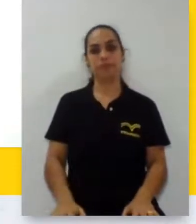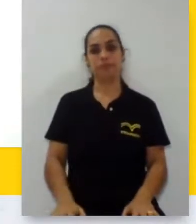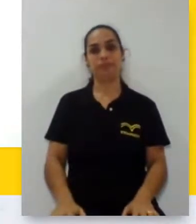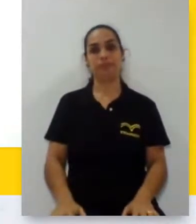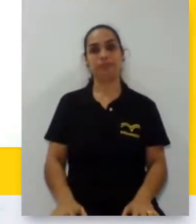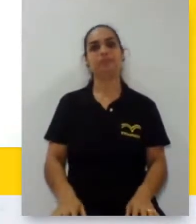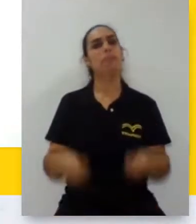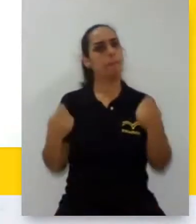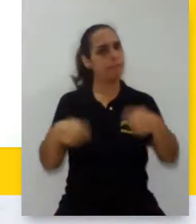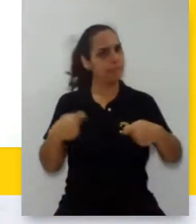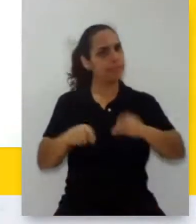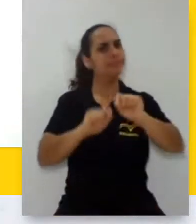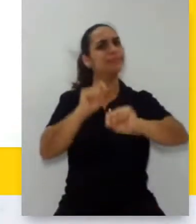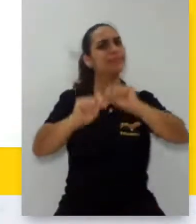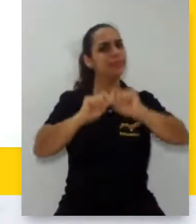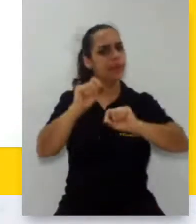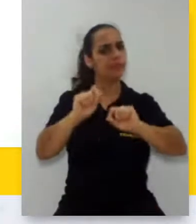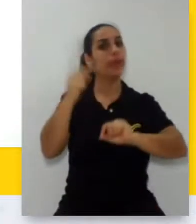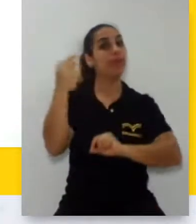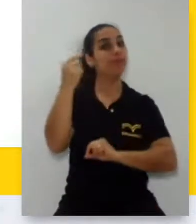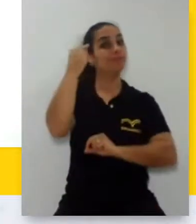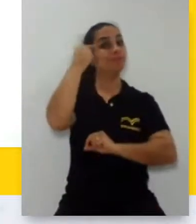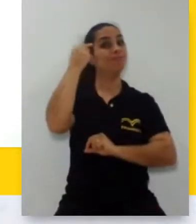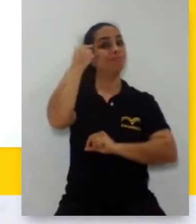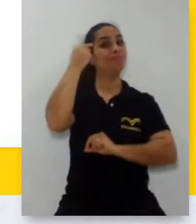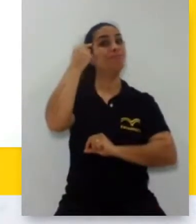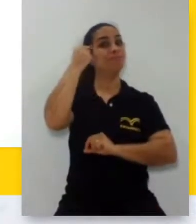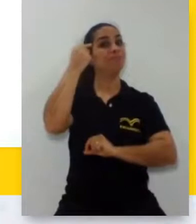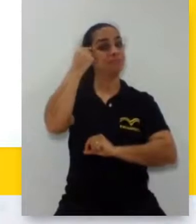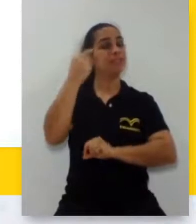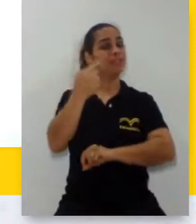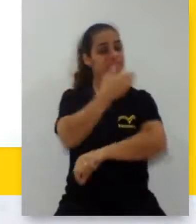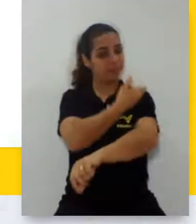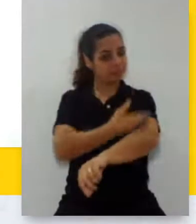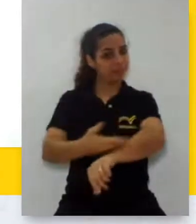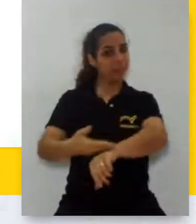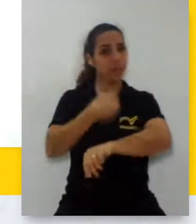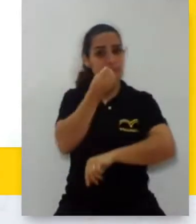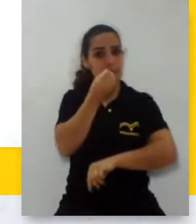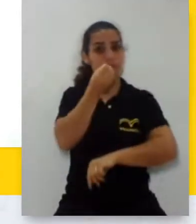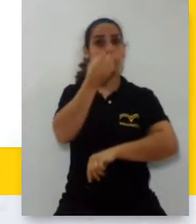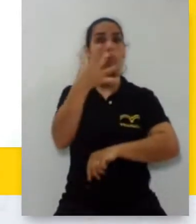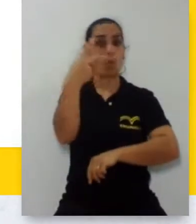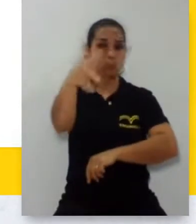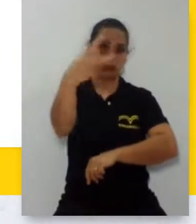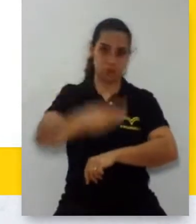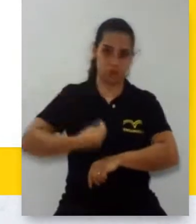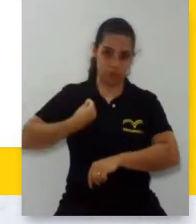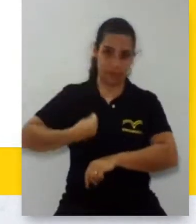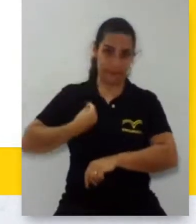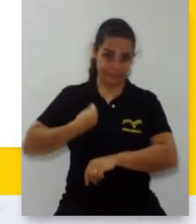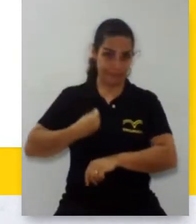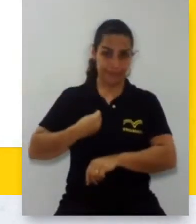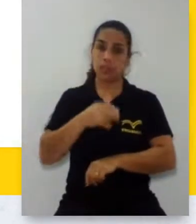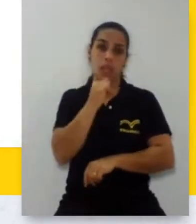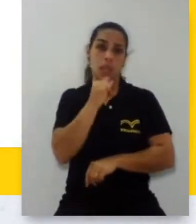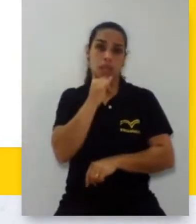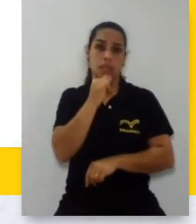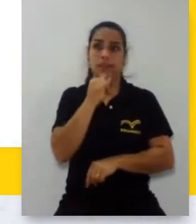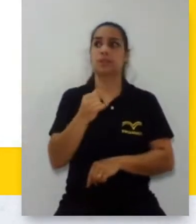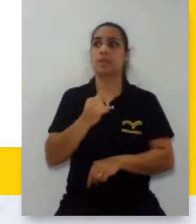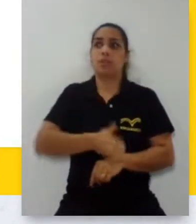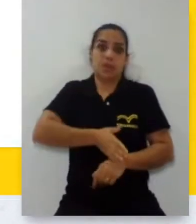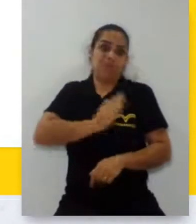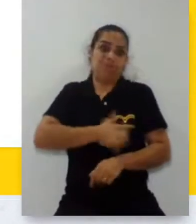hábitos bons, né? Então, o que eu posso fazer para melhorar, então, minha saúde cardiorrespiratória, a nível, né, metabólico e